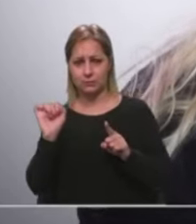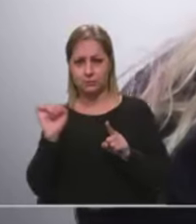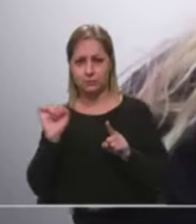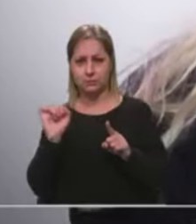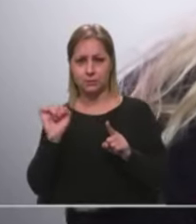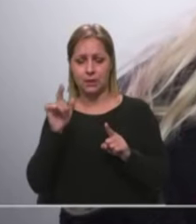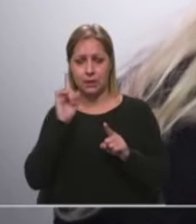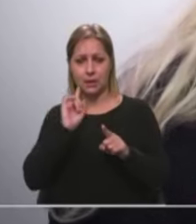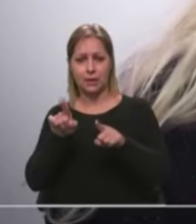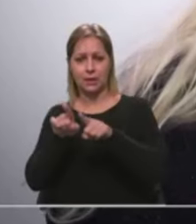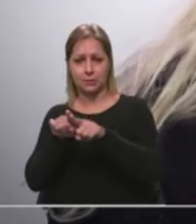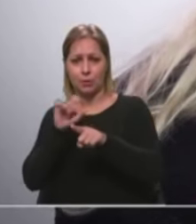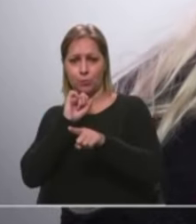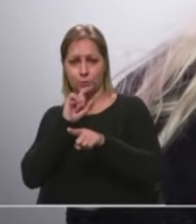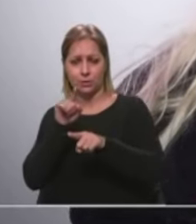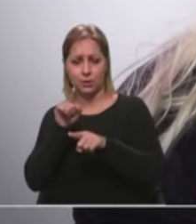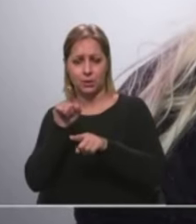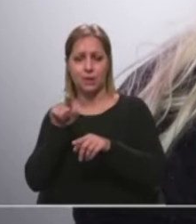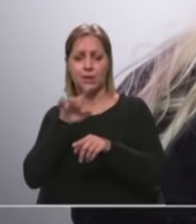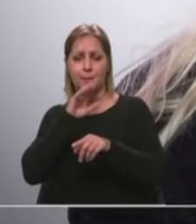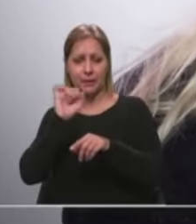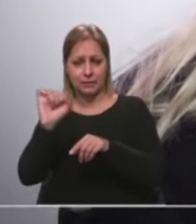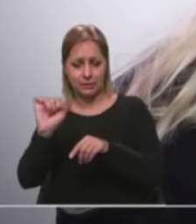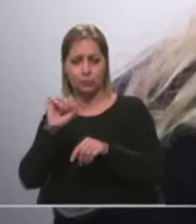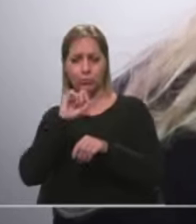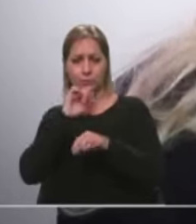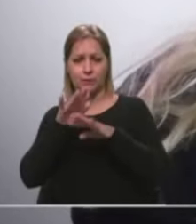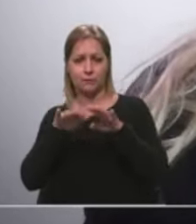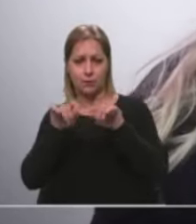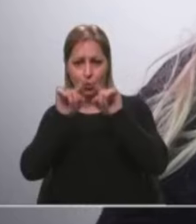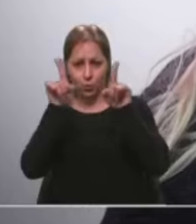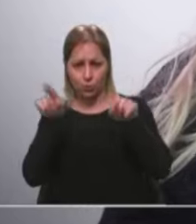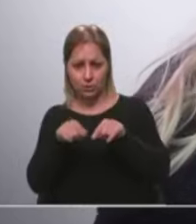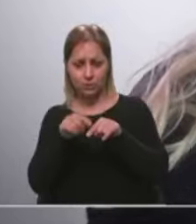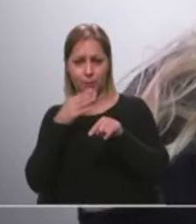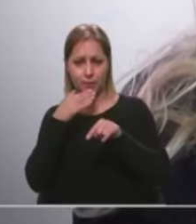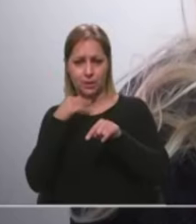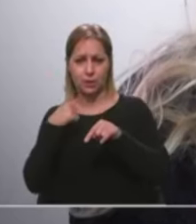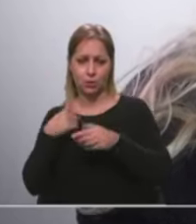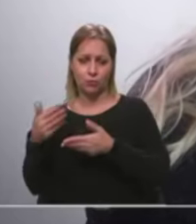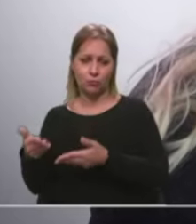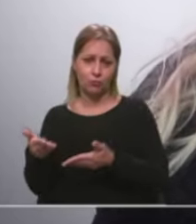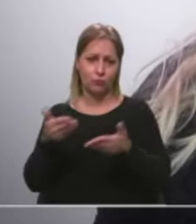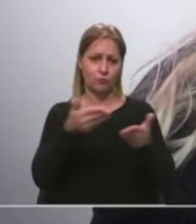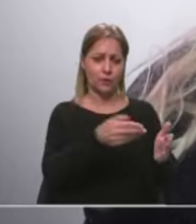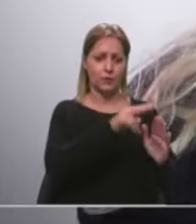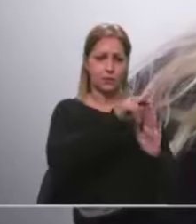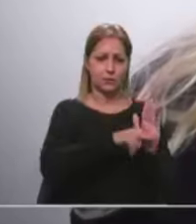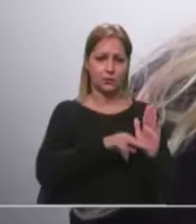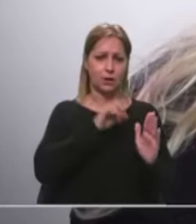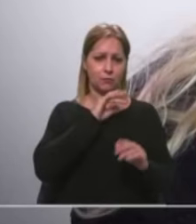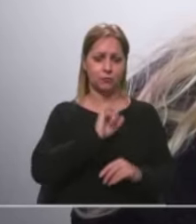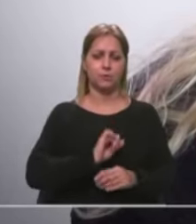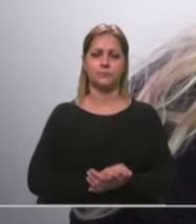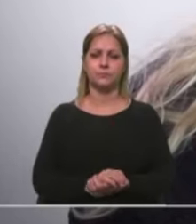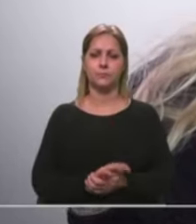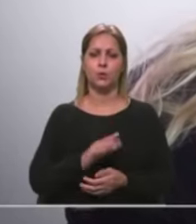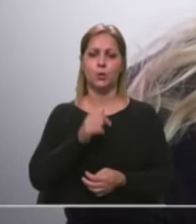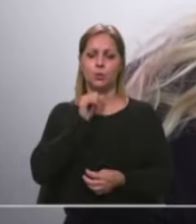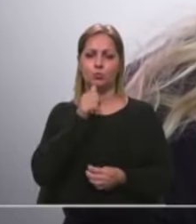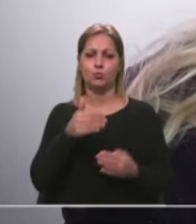podia fazer e a mãe dele fez um coração em branquinho e nós fomos levar ao enterro de Meo as duas Quando é que o seu avô